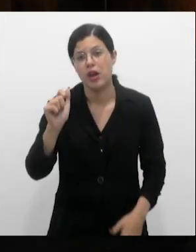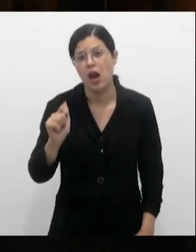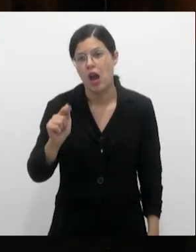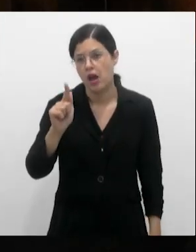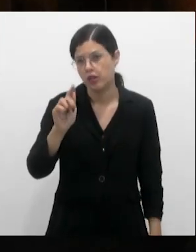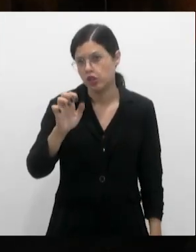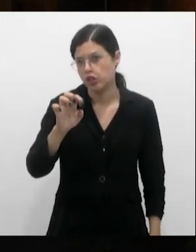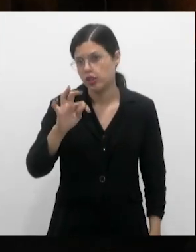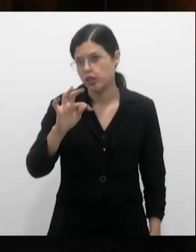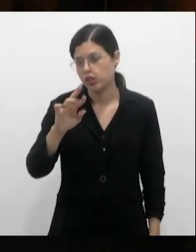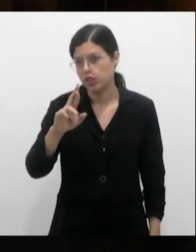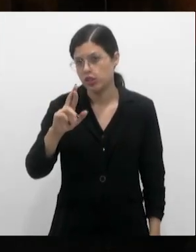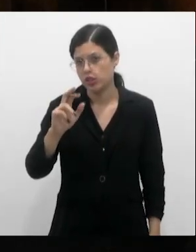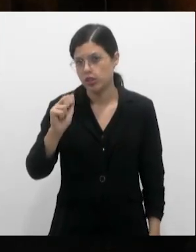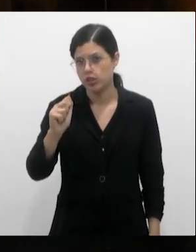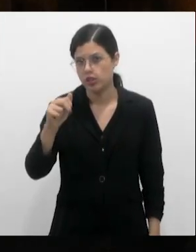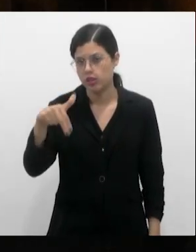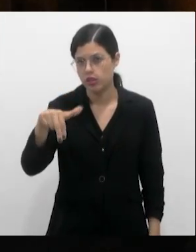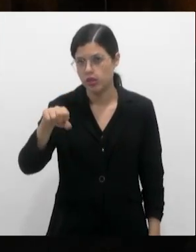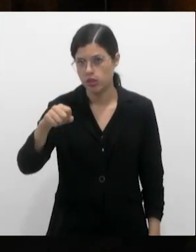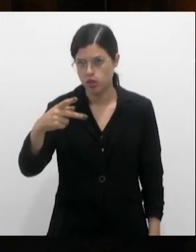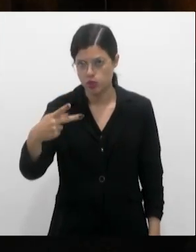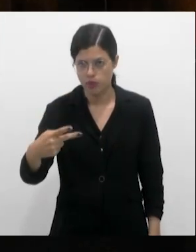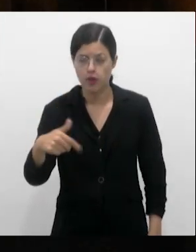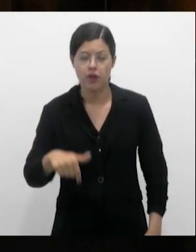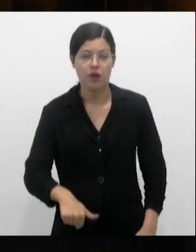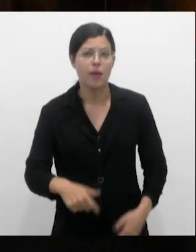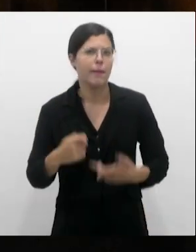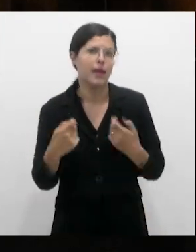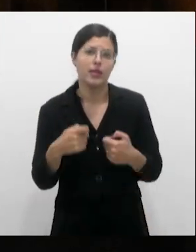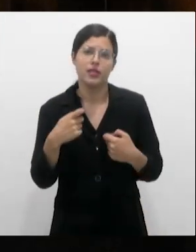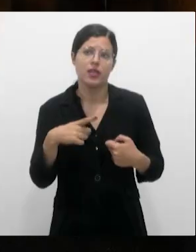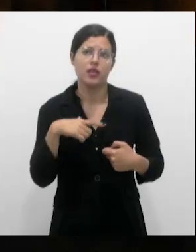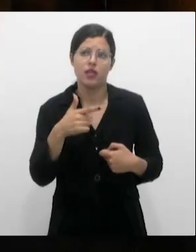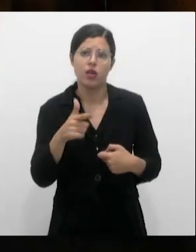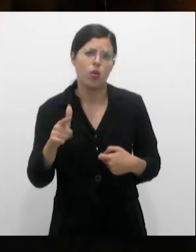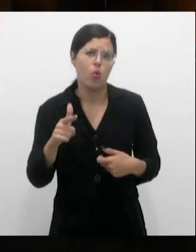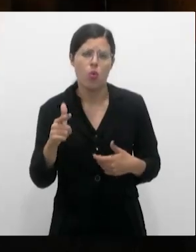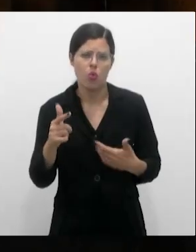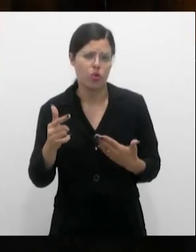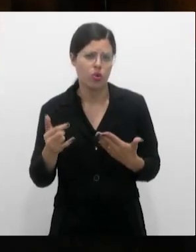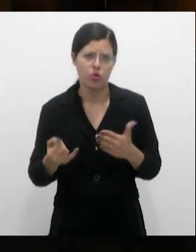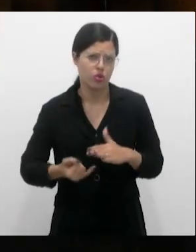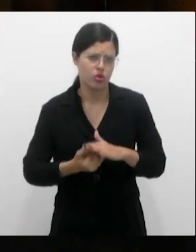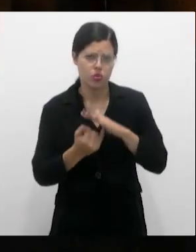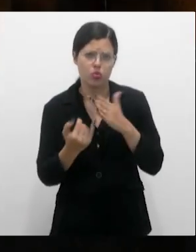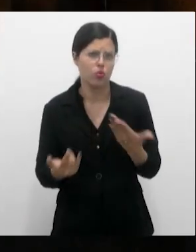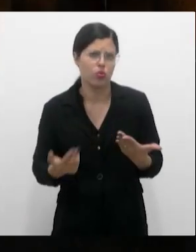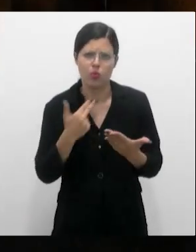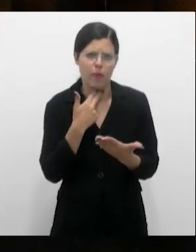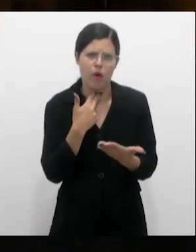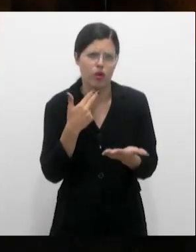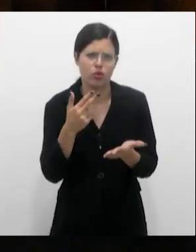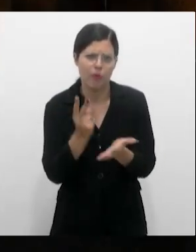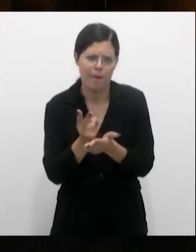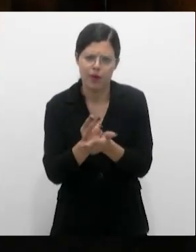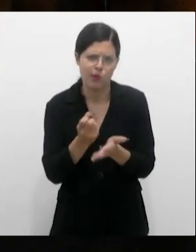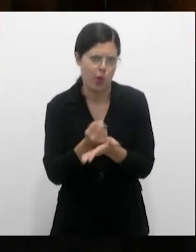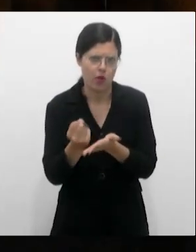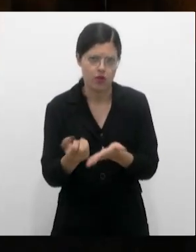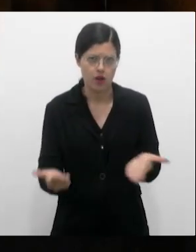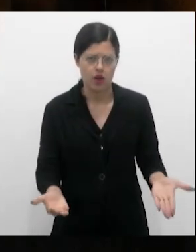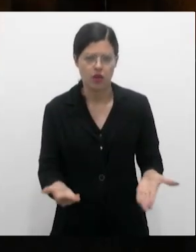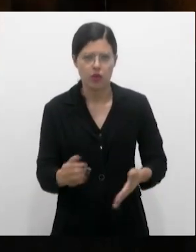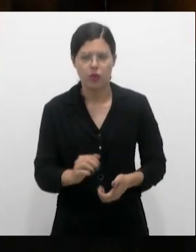AGETRANSP. Tem que ter um outro órgão, não pode ser o mesmo contrato que faça a fiscalização. Então, é uma das coisas que nós